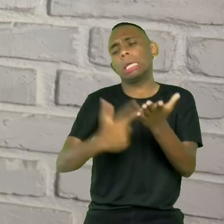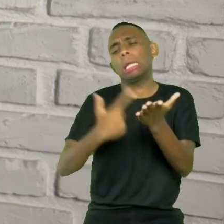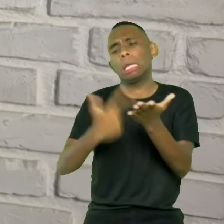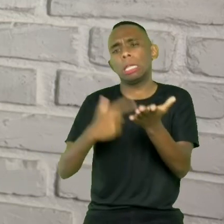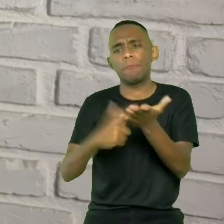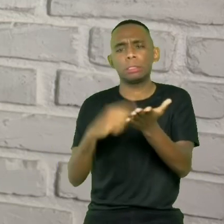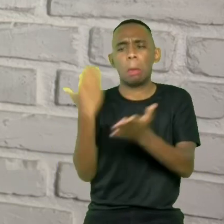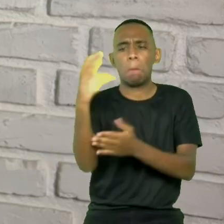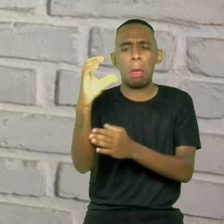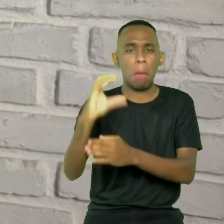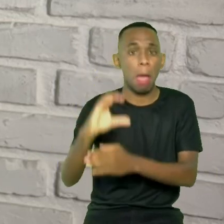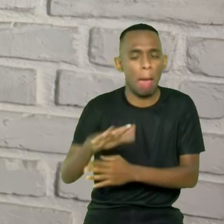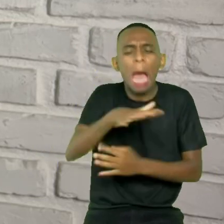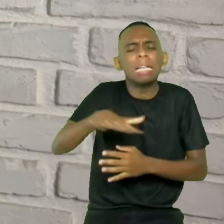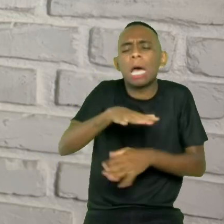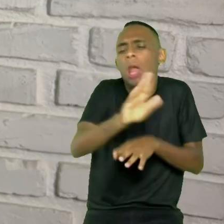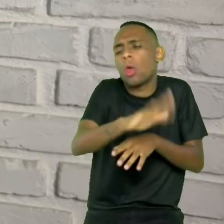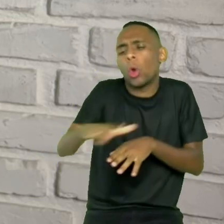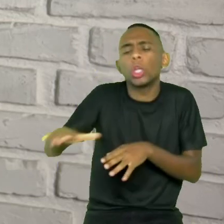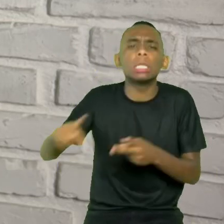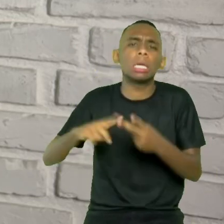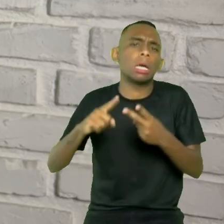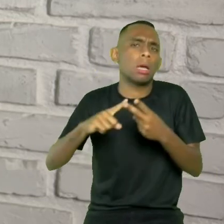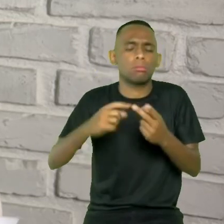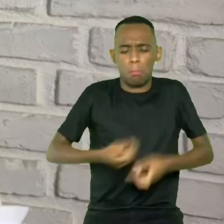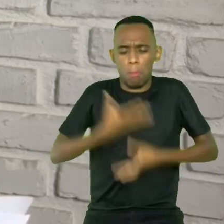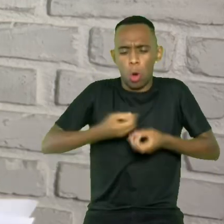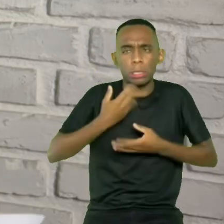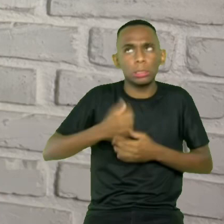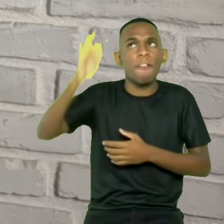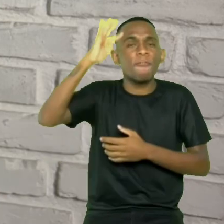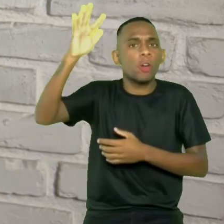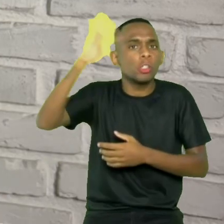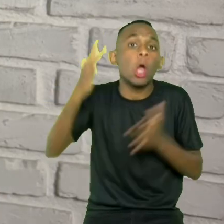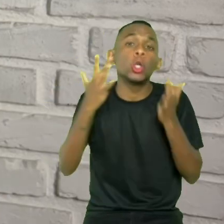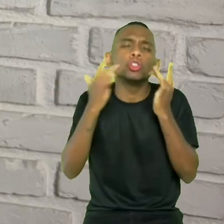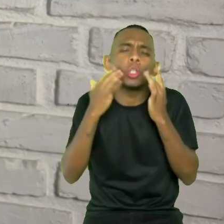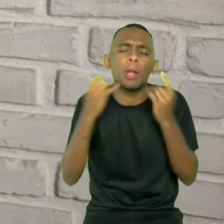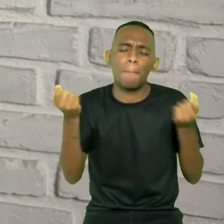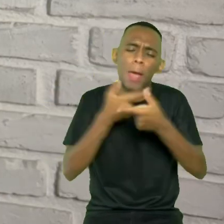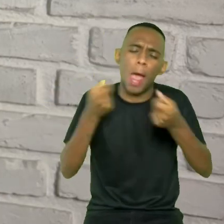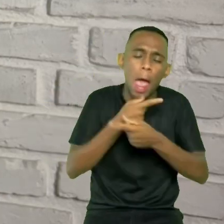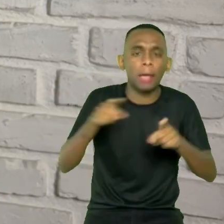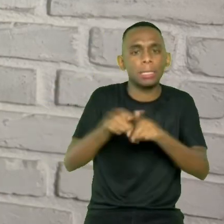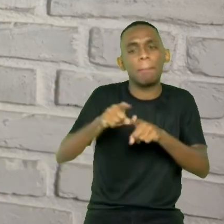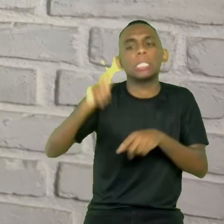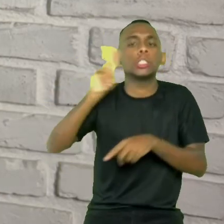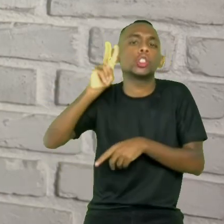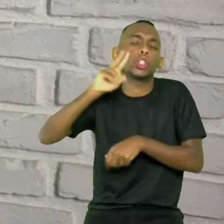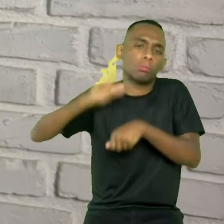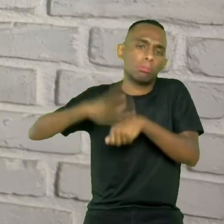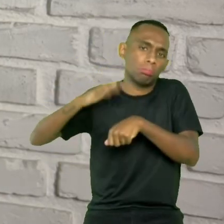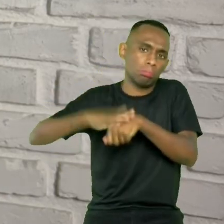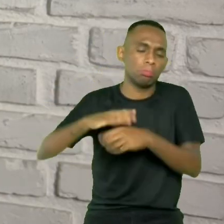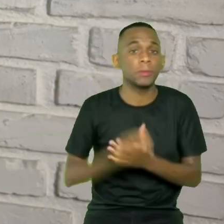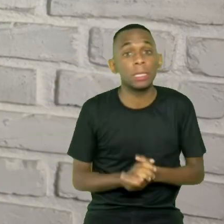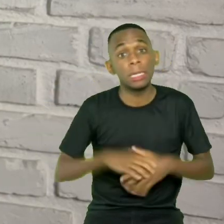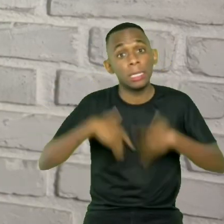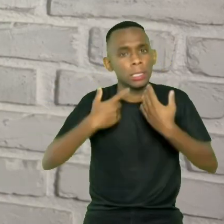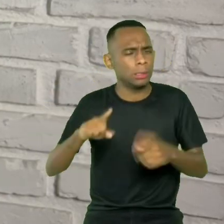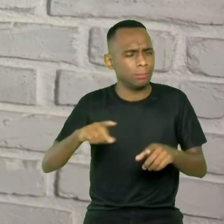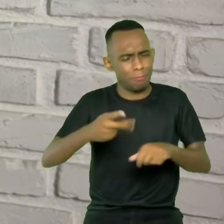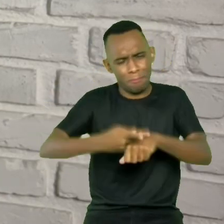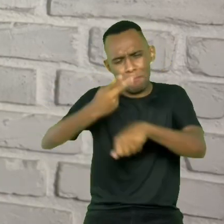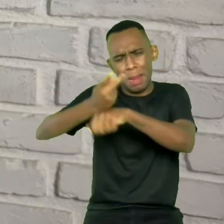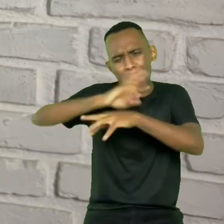literatura infantil, poesia, ficção, teatro, humor e biografia. Conquistou diversos prêmios